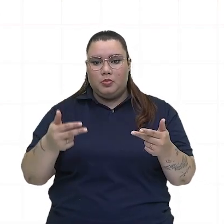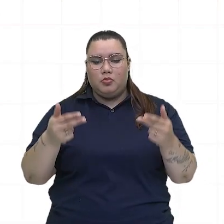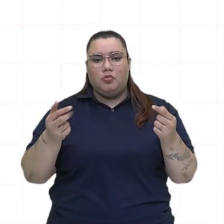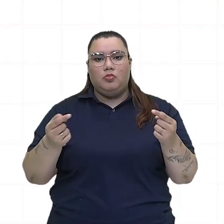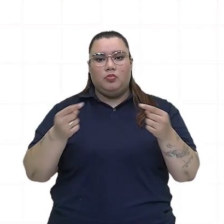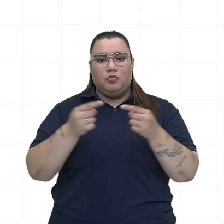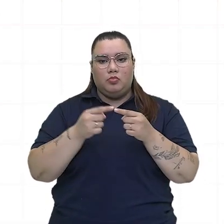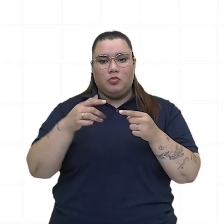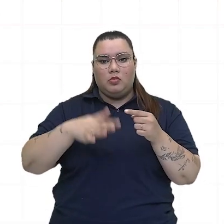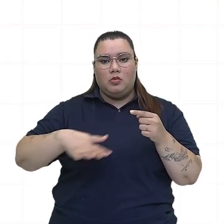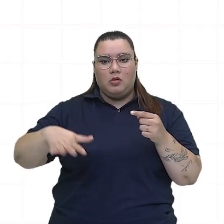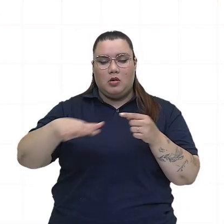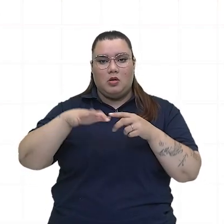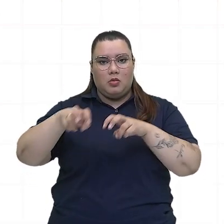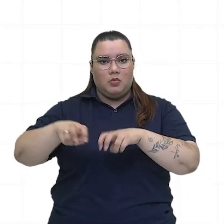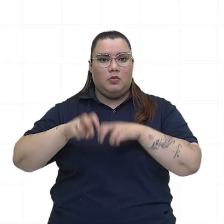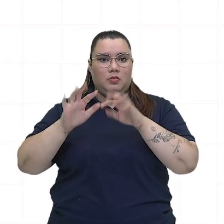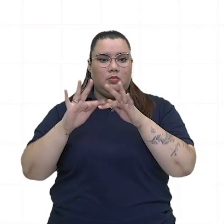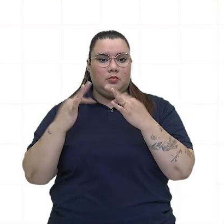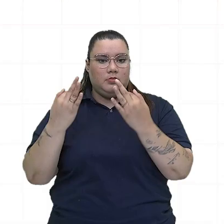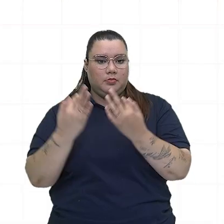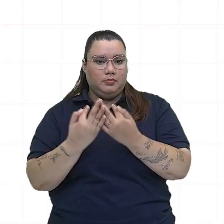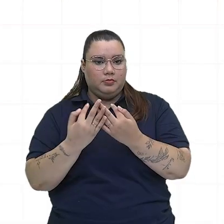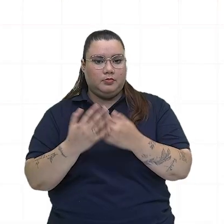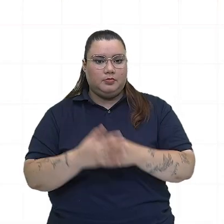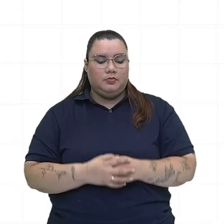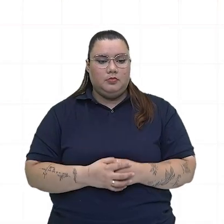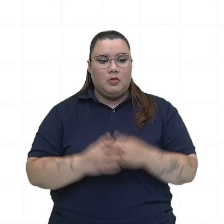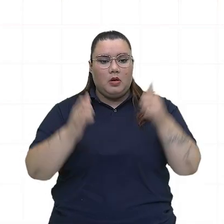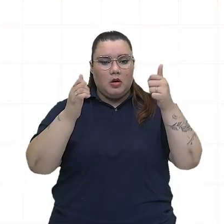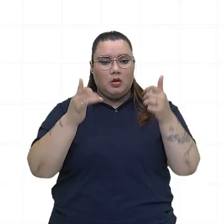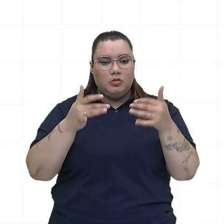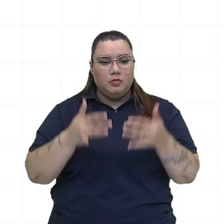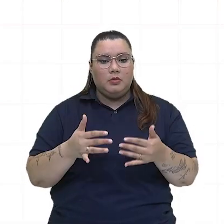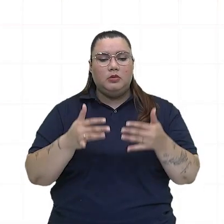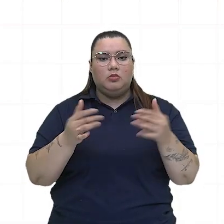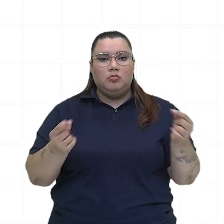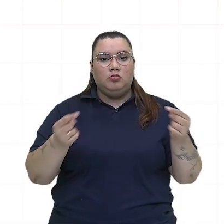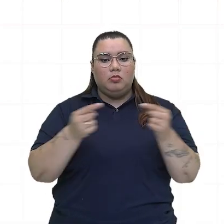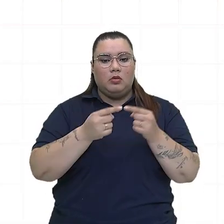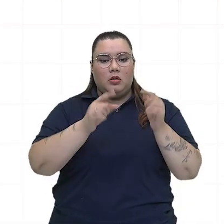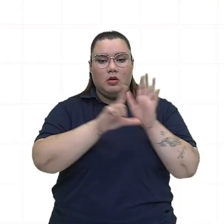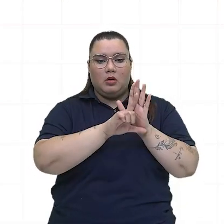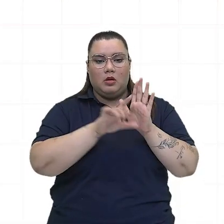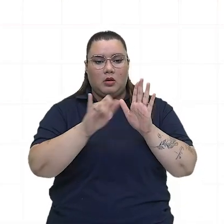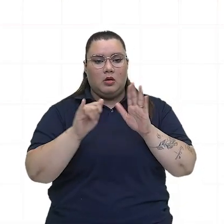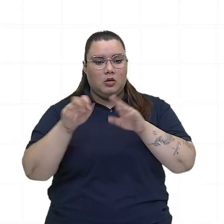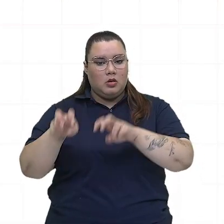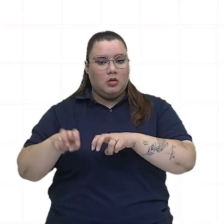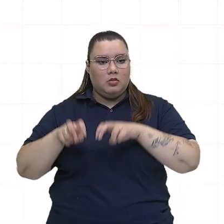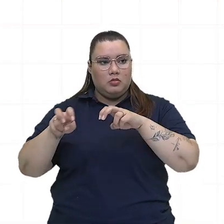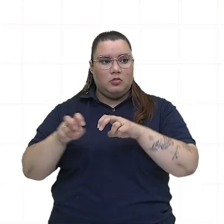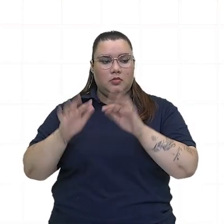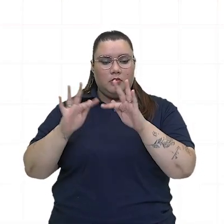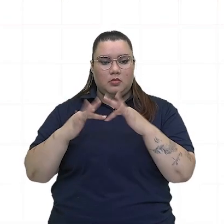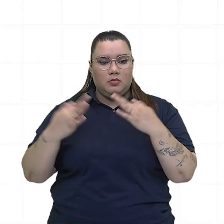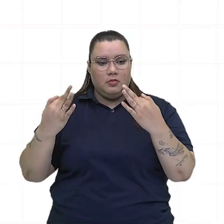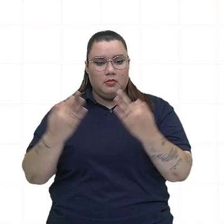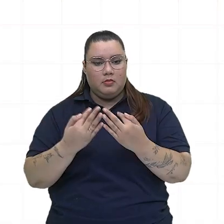cultivados na agricultura familiar. E a definição legal de agricultura